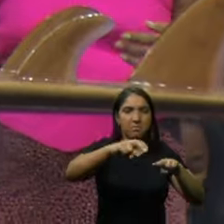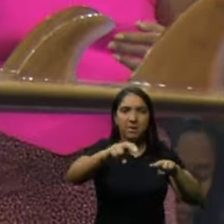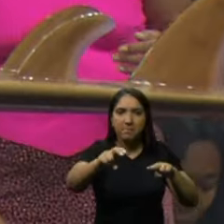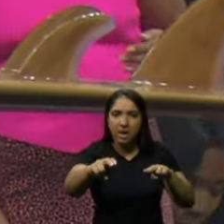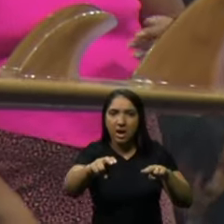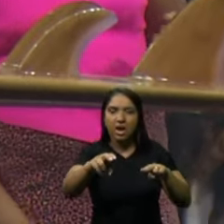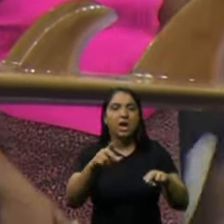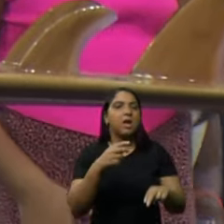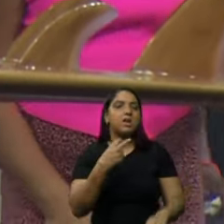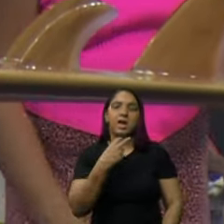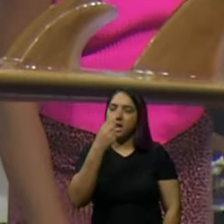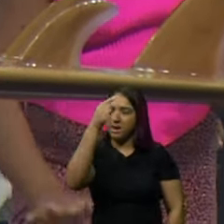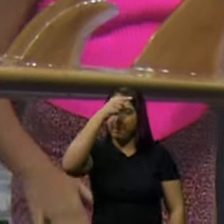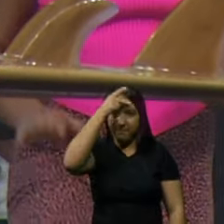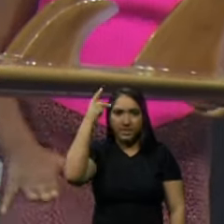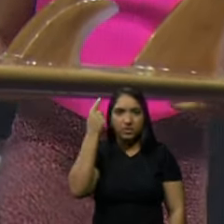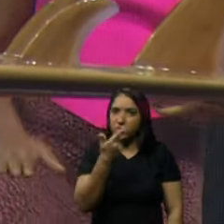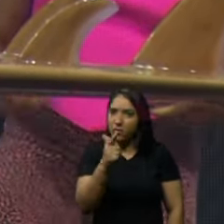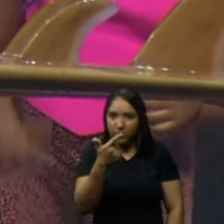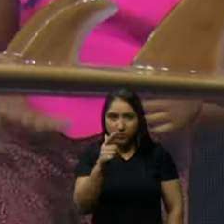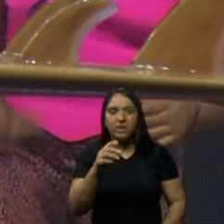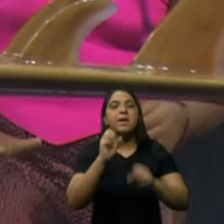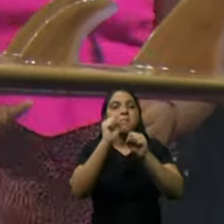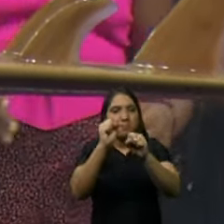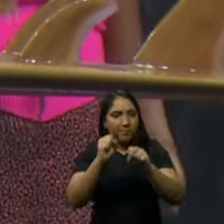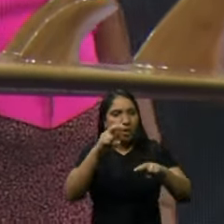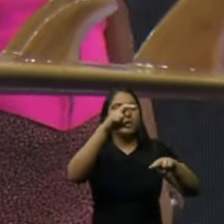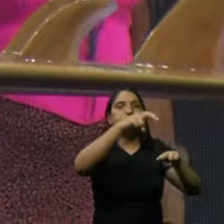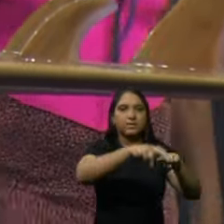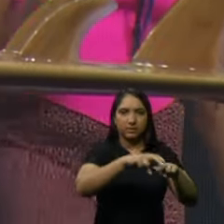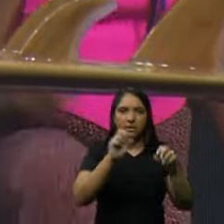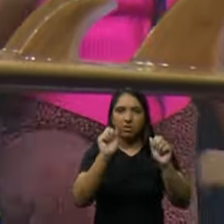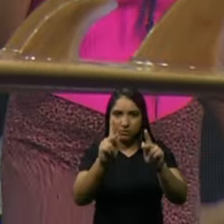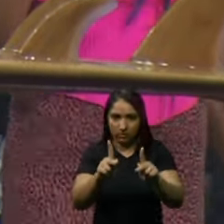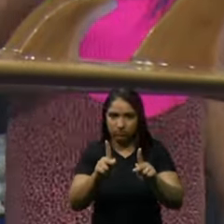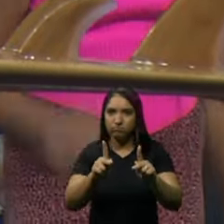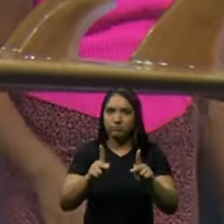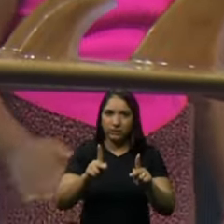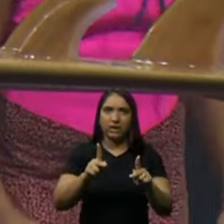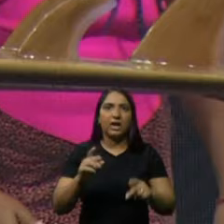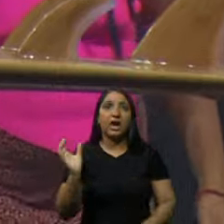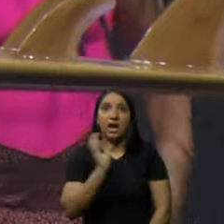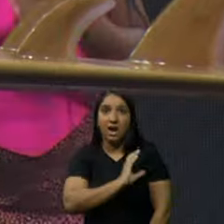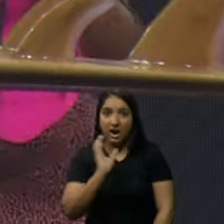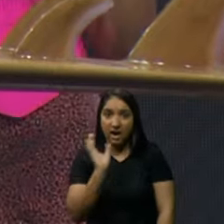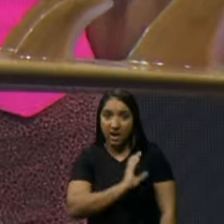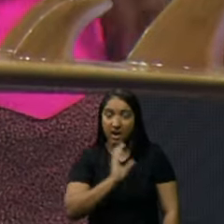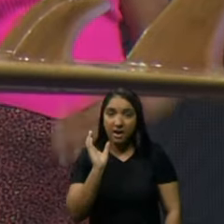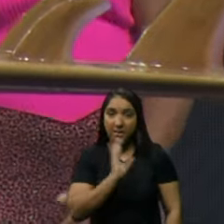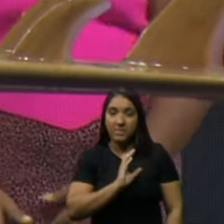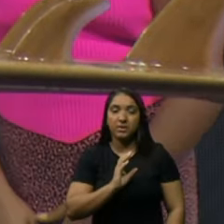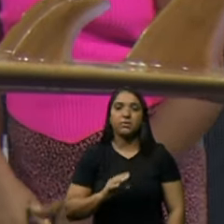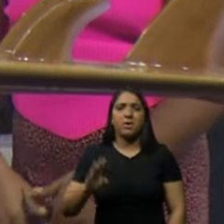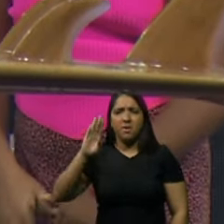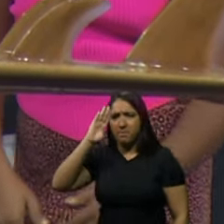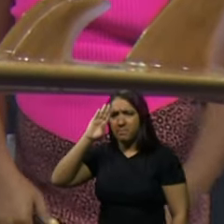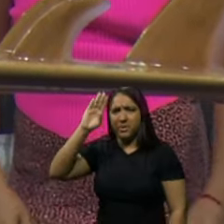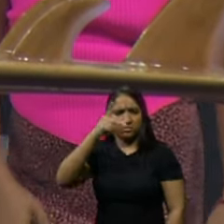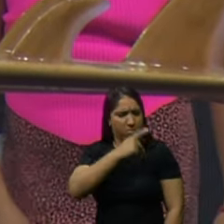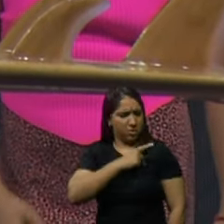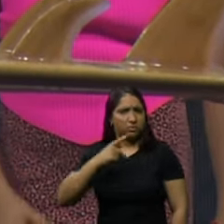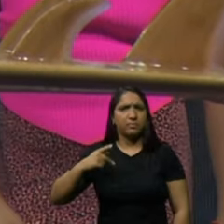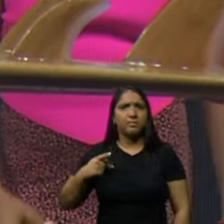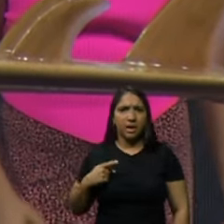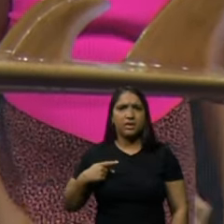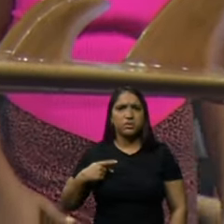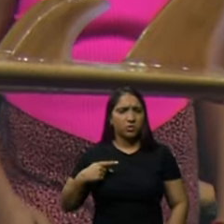pastores se tiver um lugar vago do seu lado fica com a mão levantada aí até ele ser o culpado rápido principalmente os pastores aqui que tem